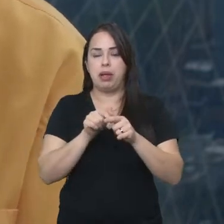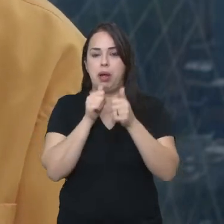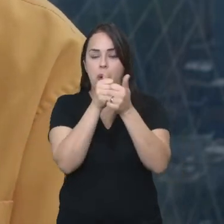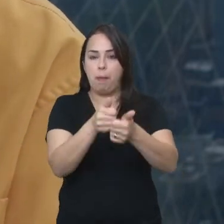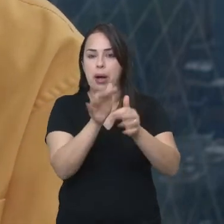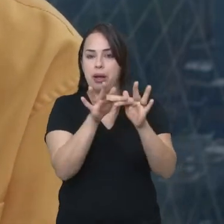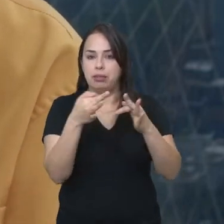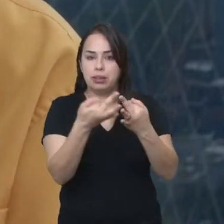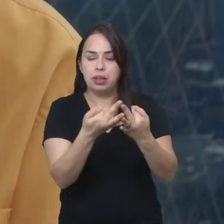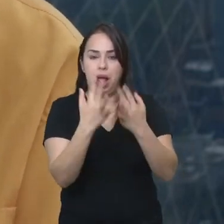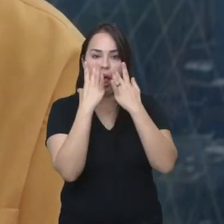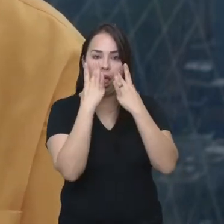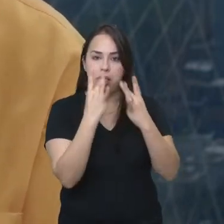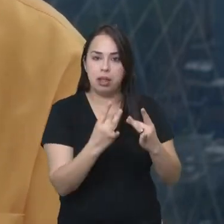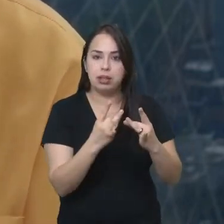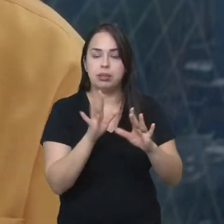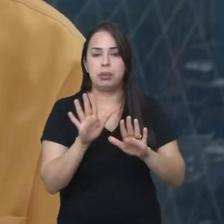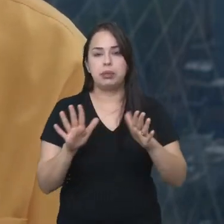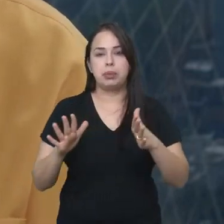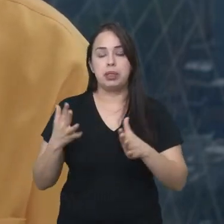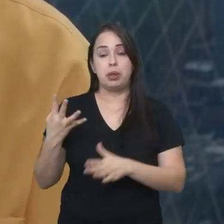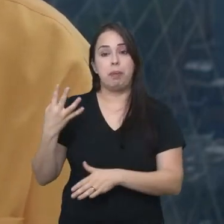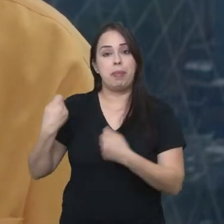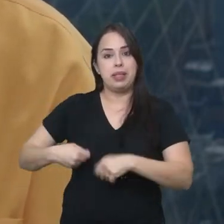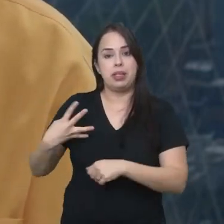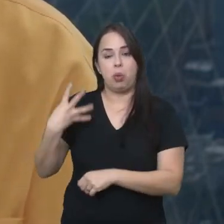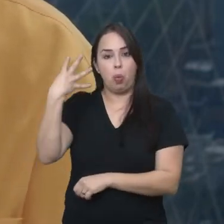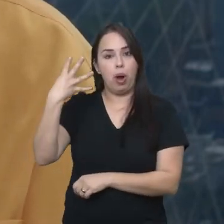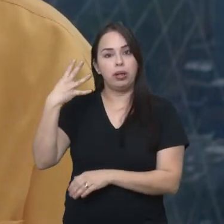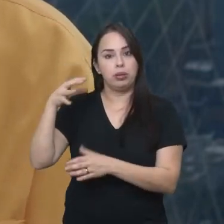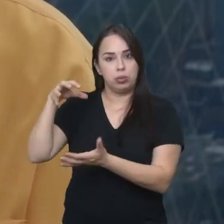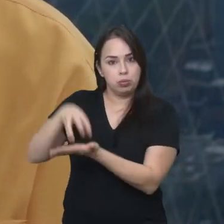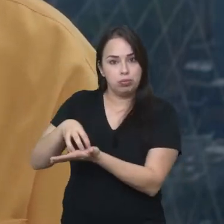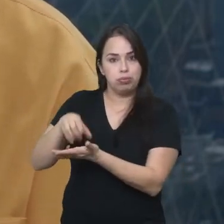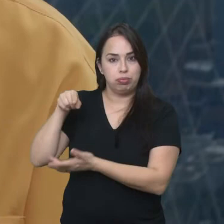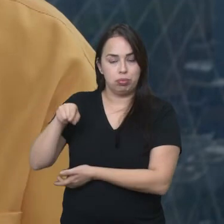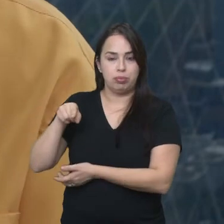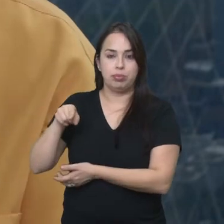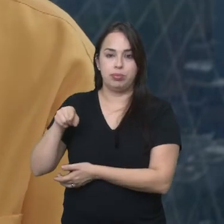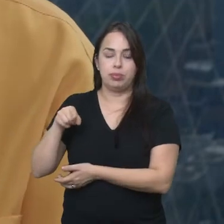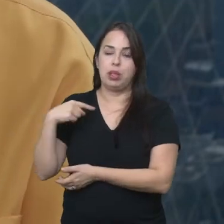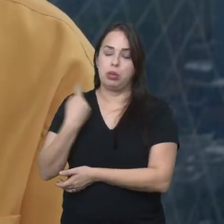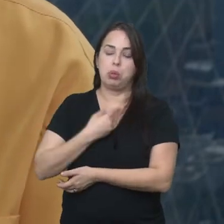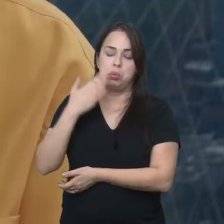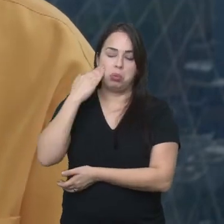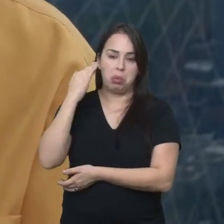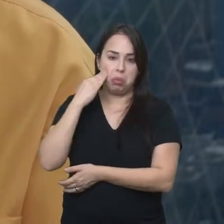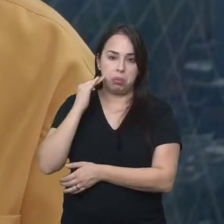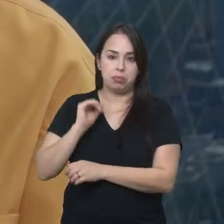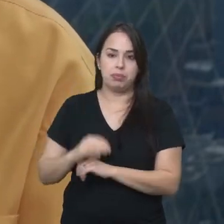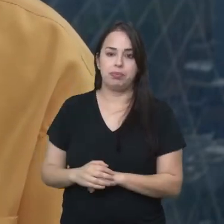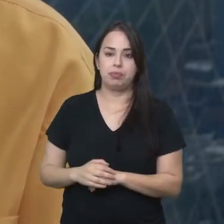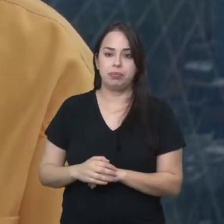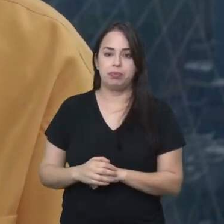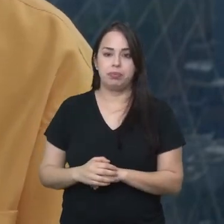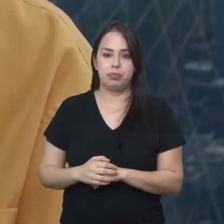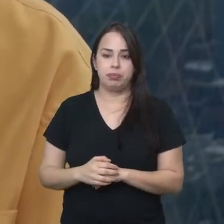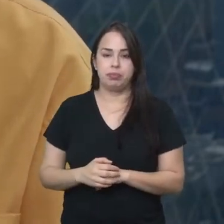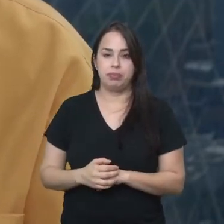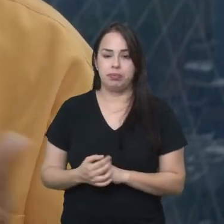família, de uma maior atenção, deveríamos ter no mínimo 4 conselhos na cidade. Né? Esse é o entendimento que fazemos hoje. Né?